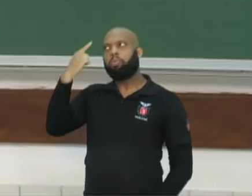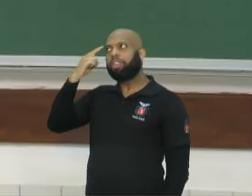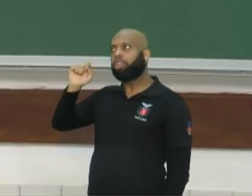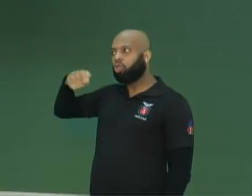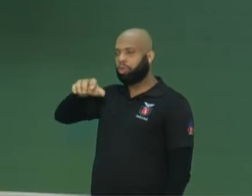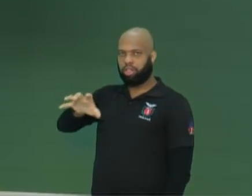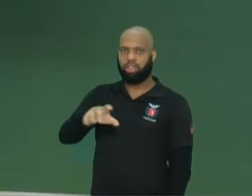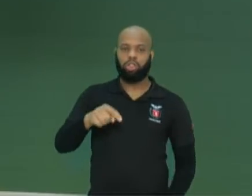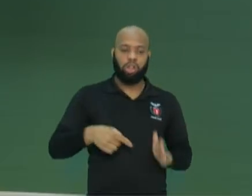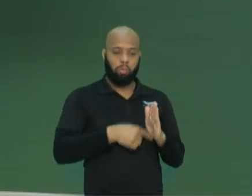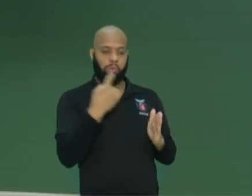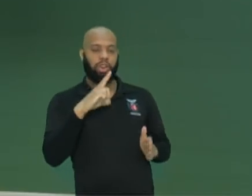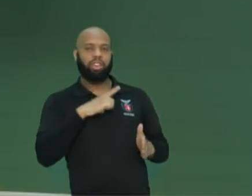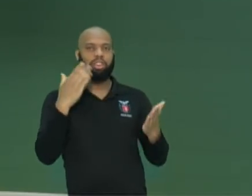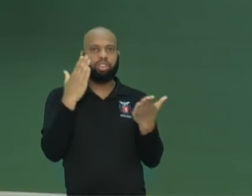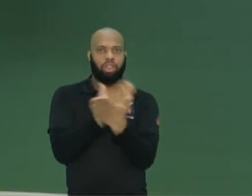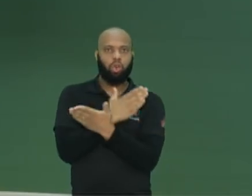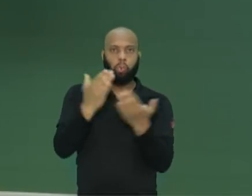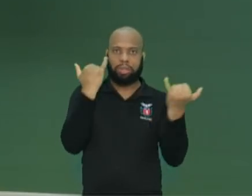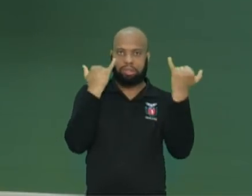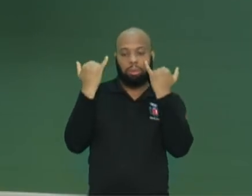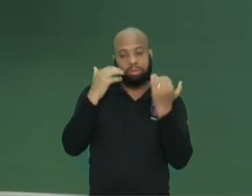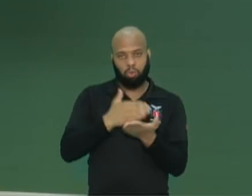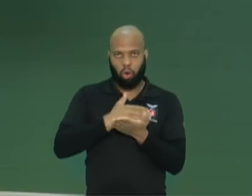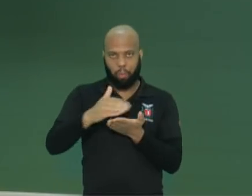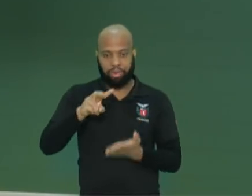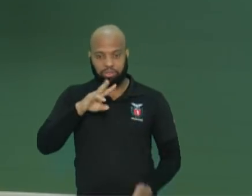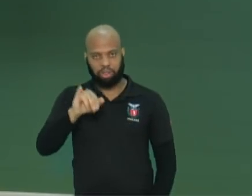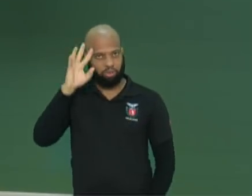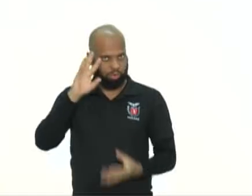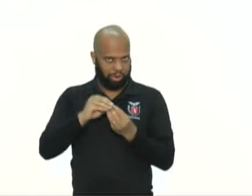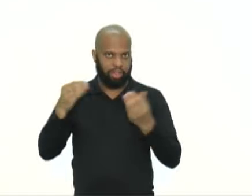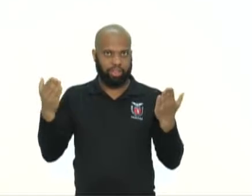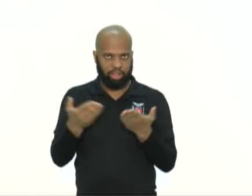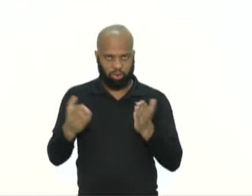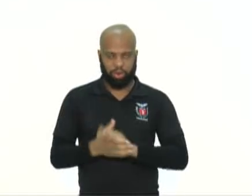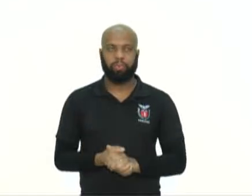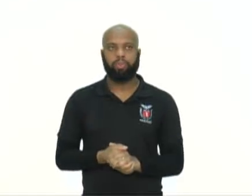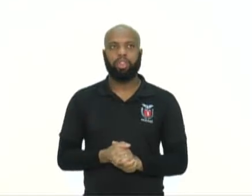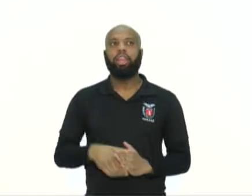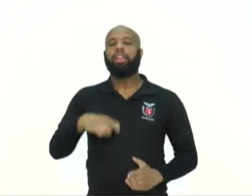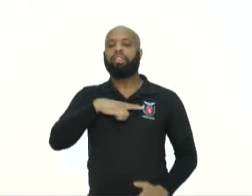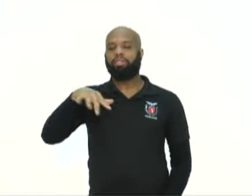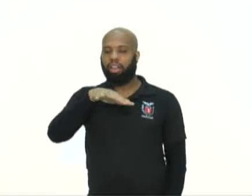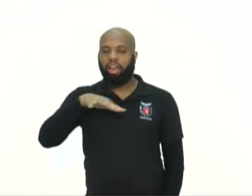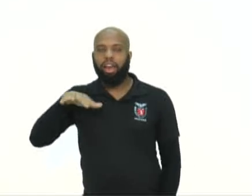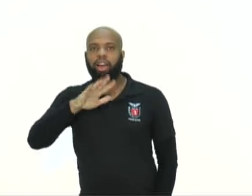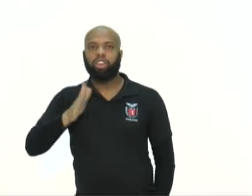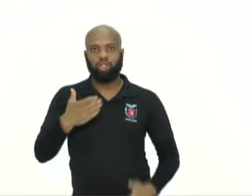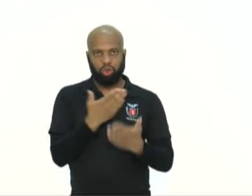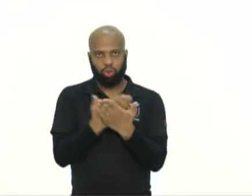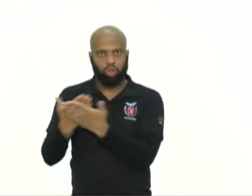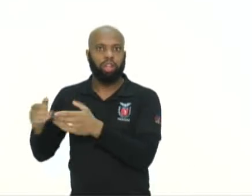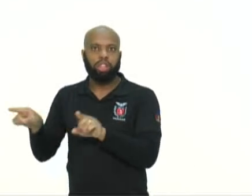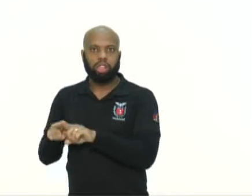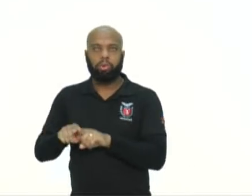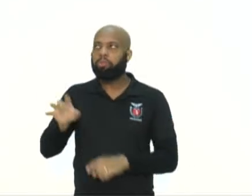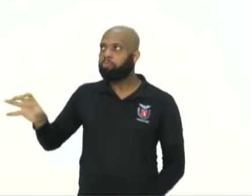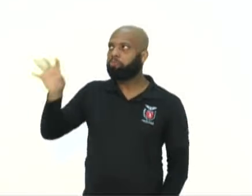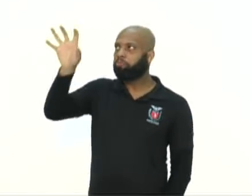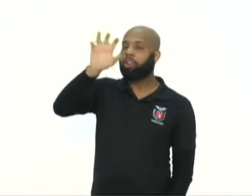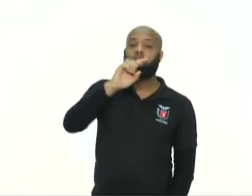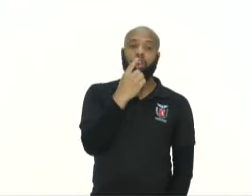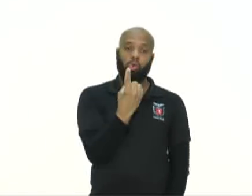ali, primeiro alguns dados iniciais ali para a gente entender, né? A área que a gente já estudou ali da região,